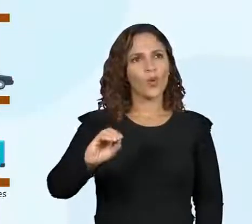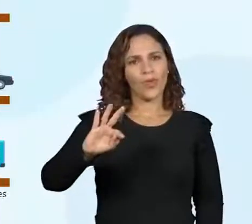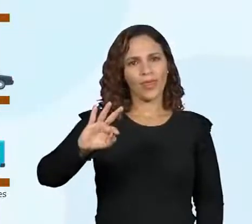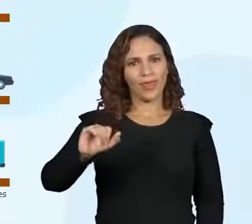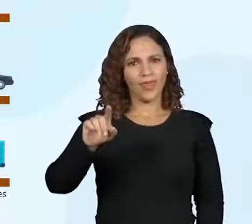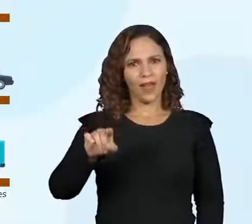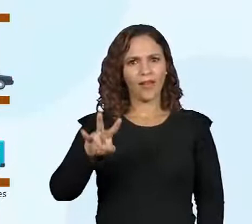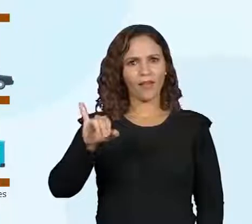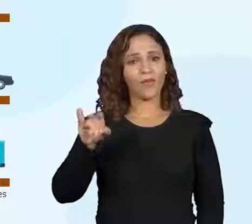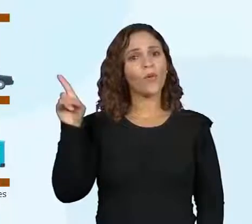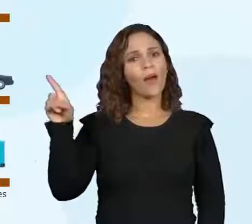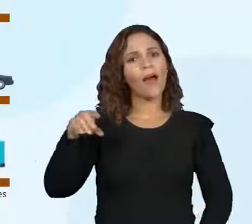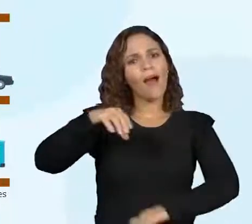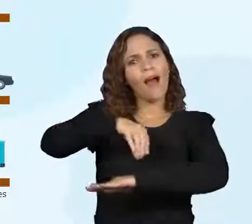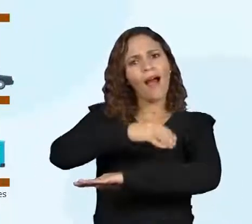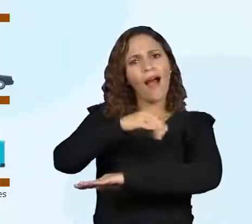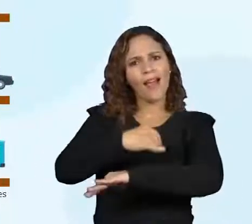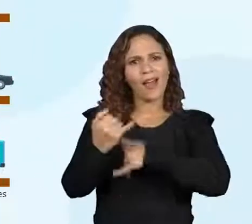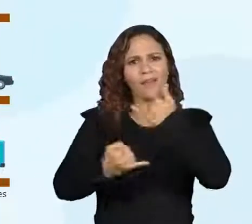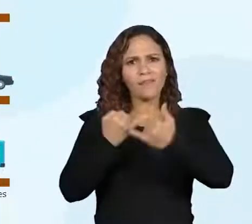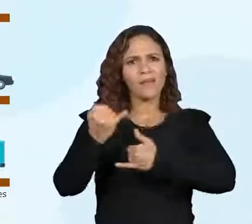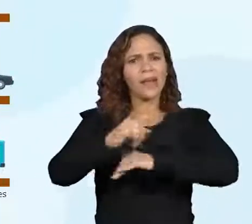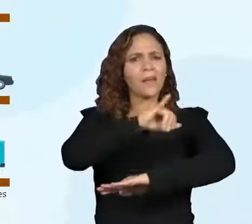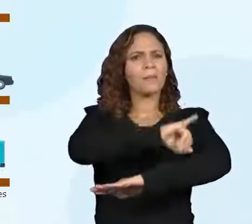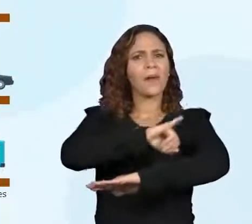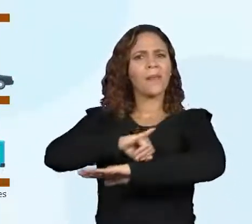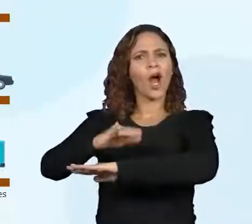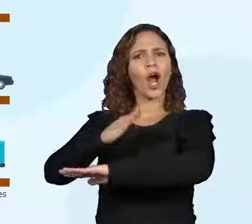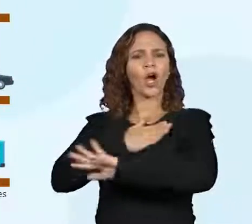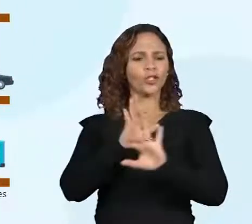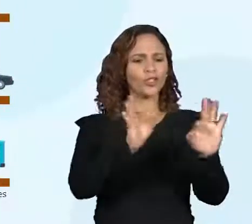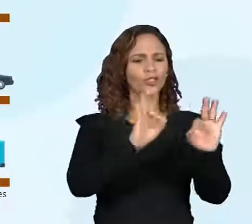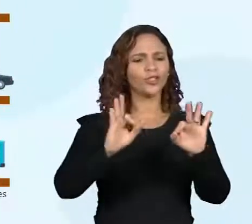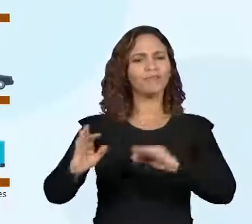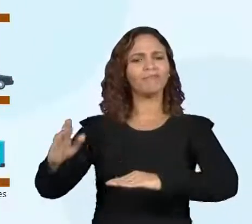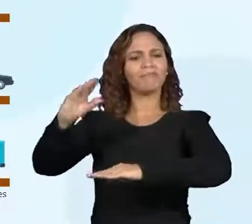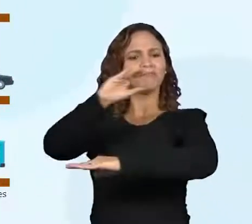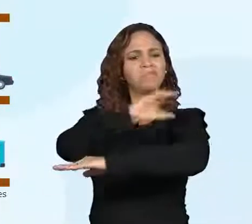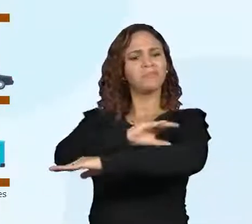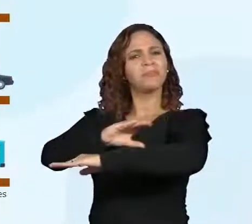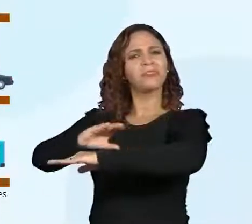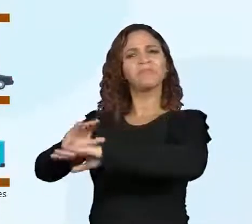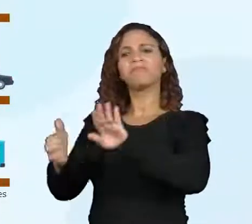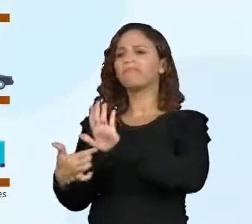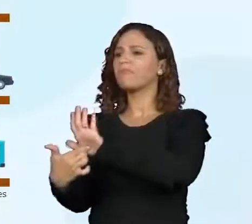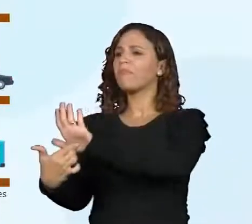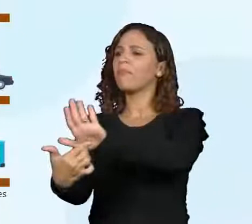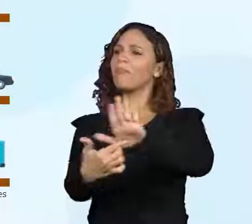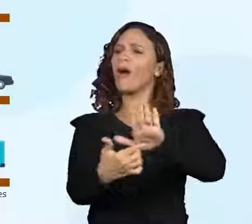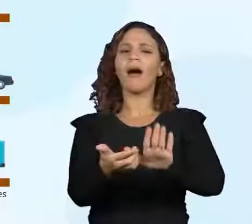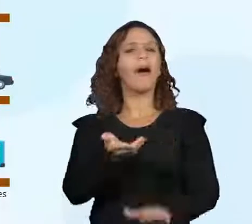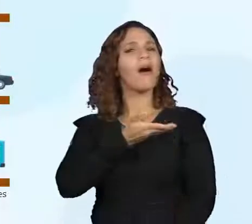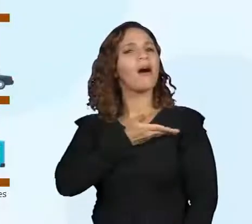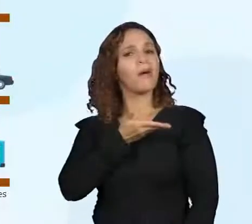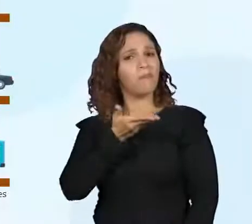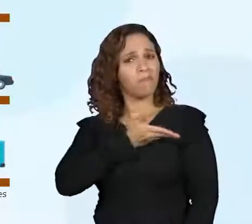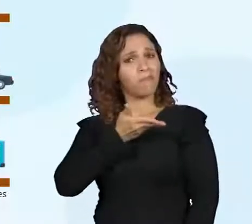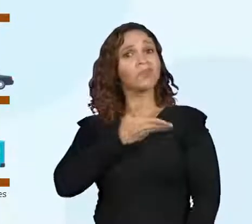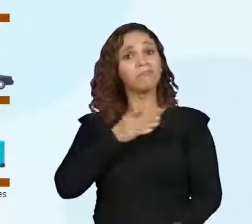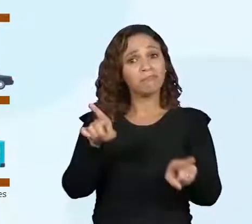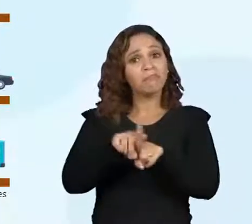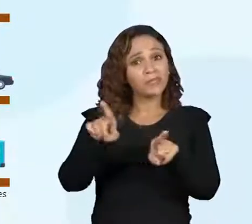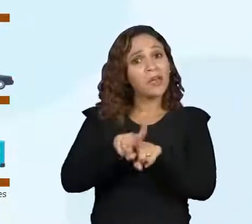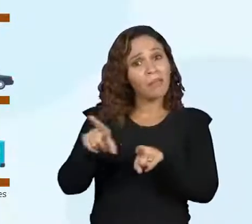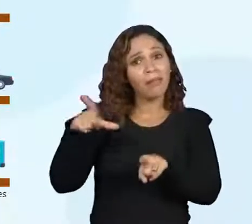de carrinhos de brinquedo que gosta de deixar exposta para mostrar aos seus amigos que também